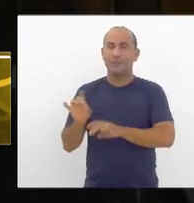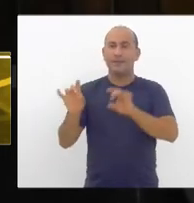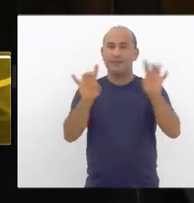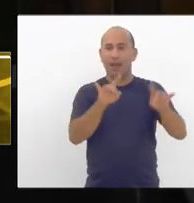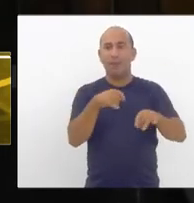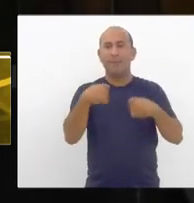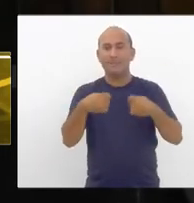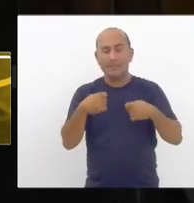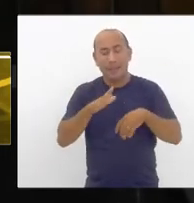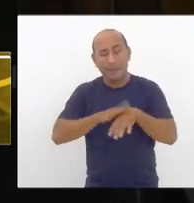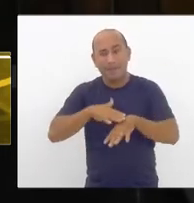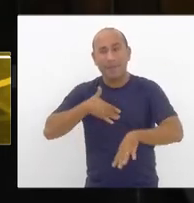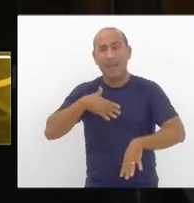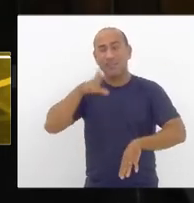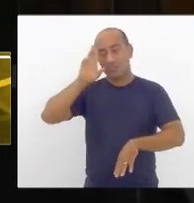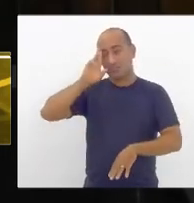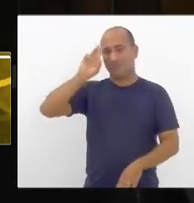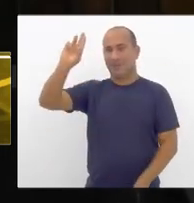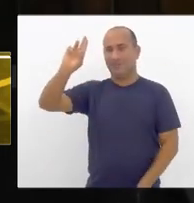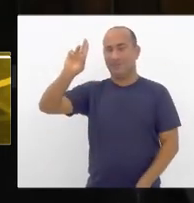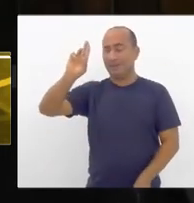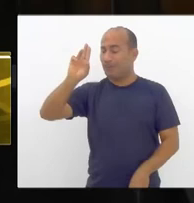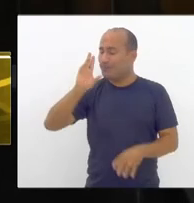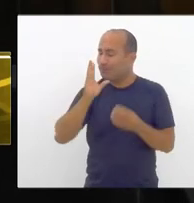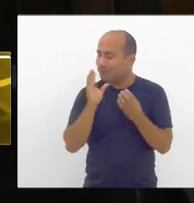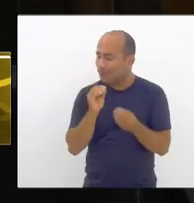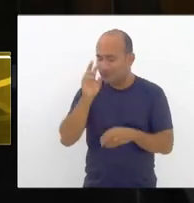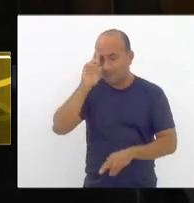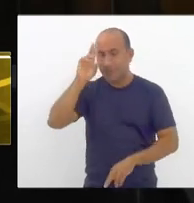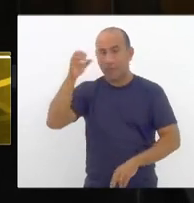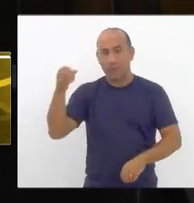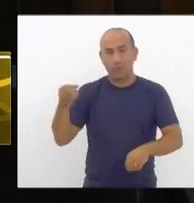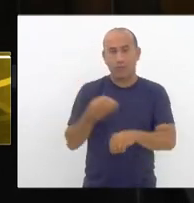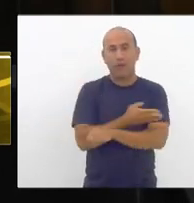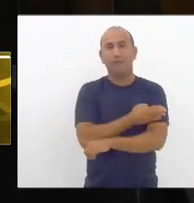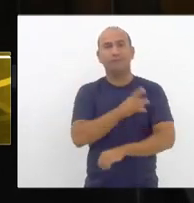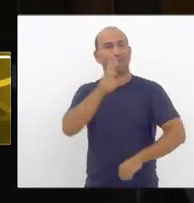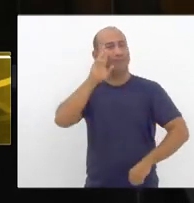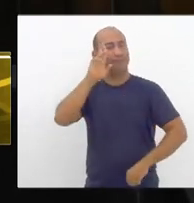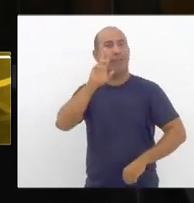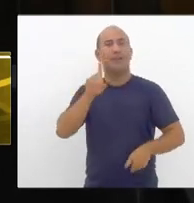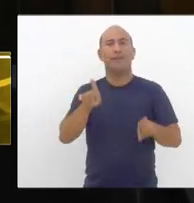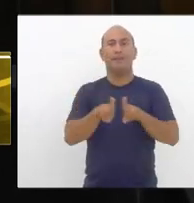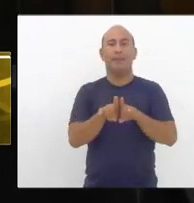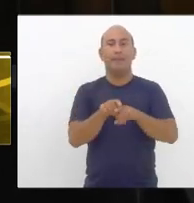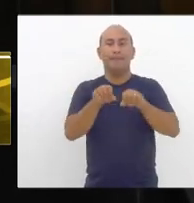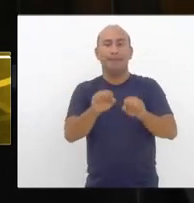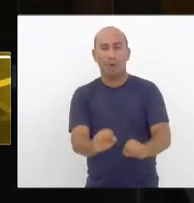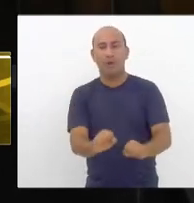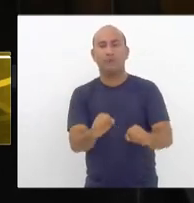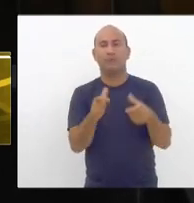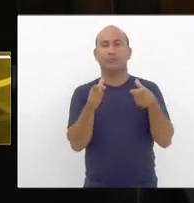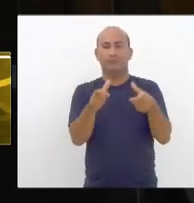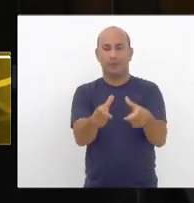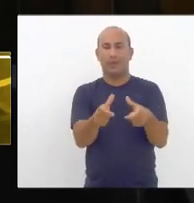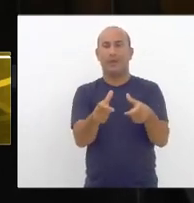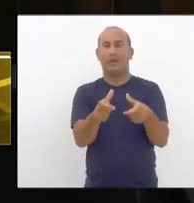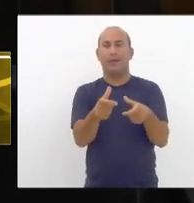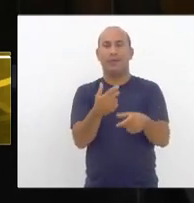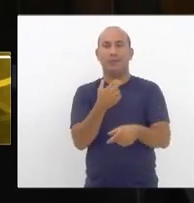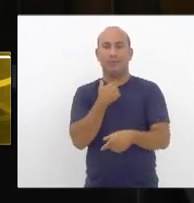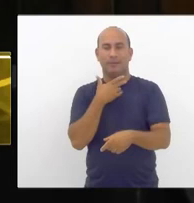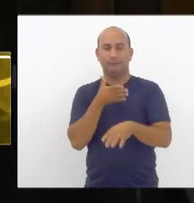mais de muitas lideranças e de novas lideranças também que possam surgir ocupar espaços